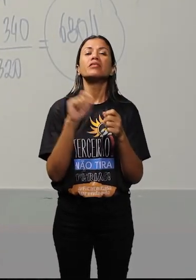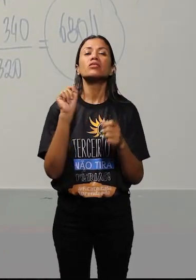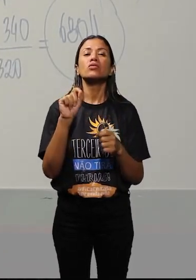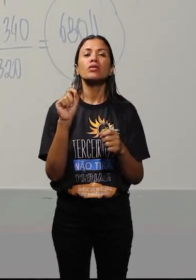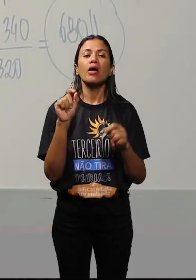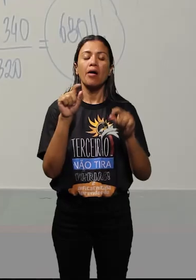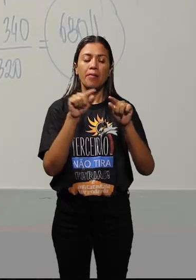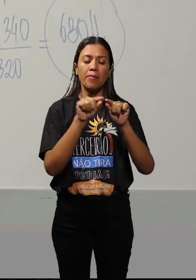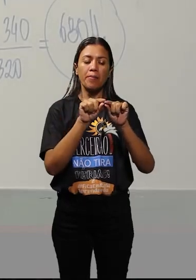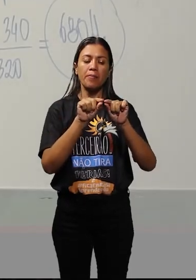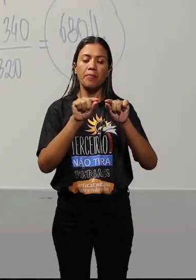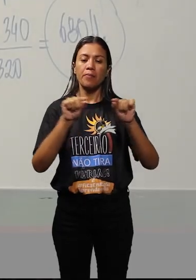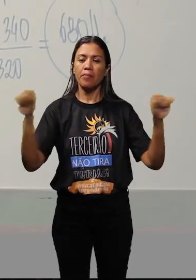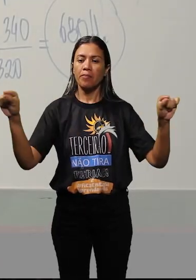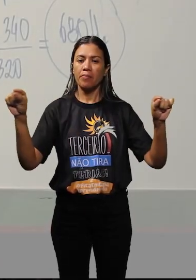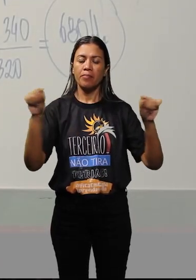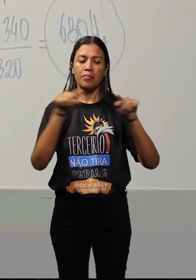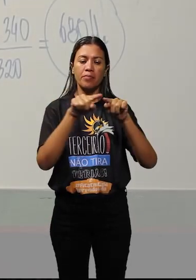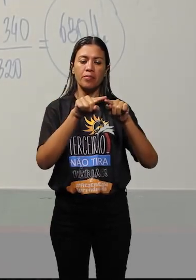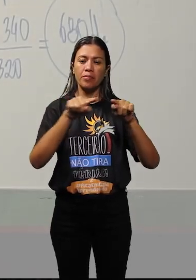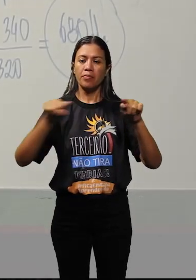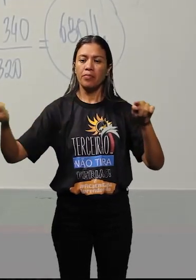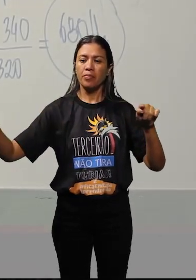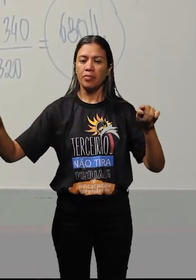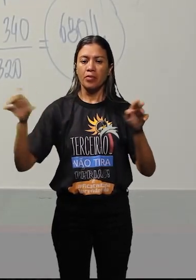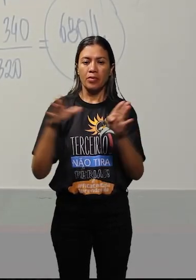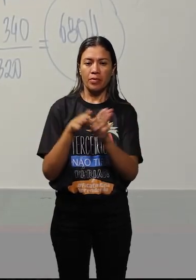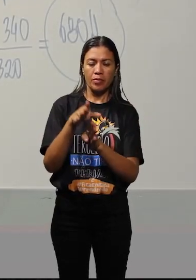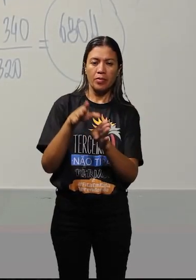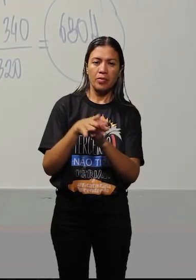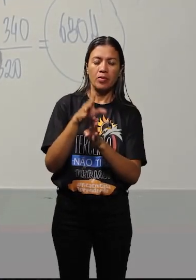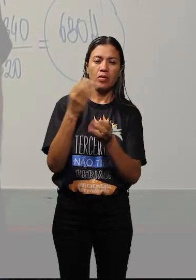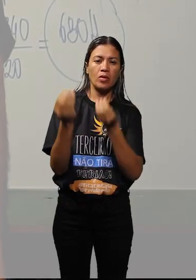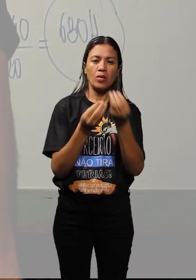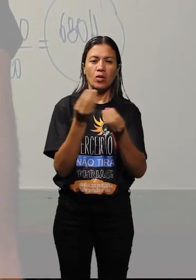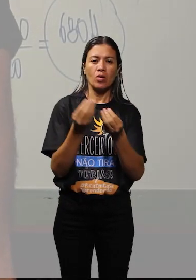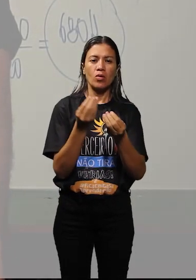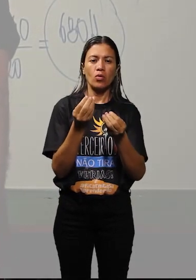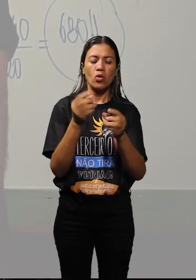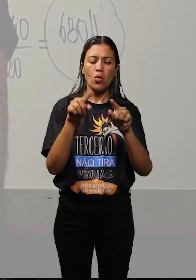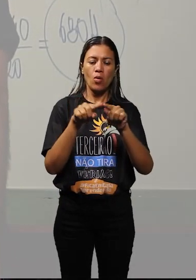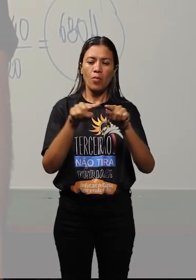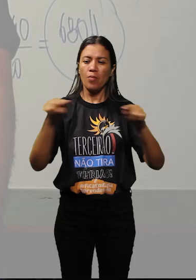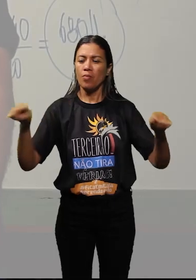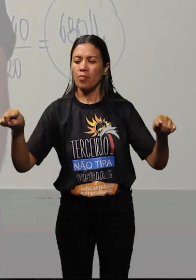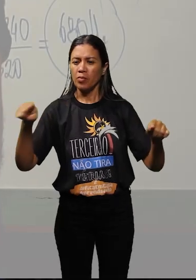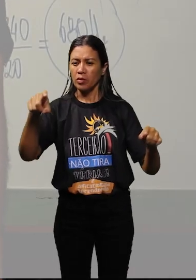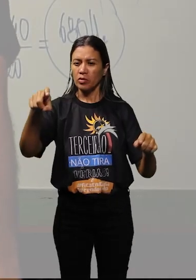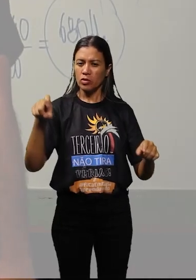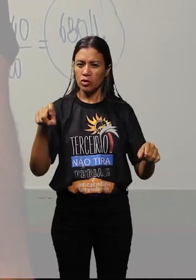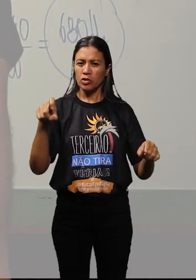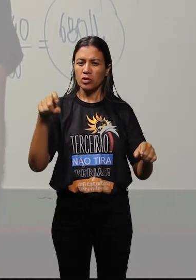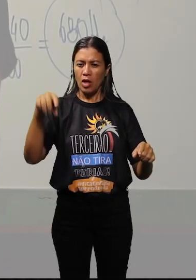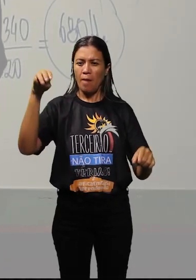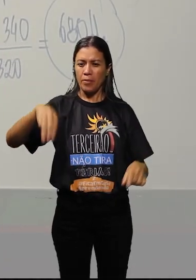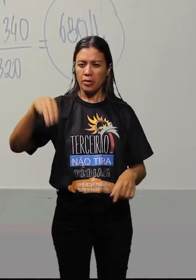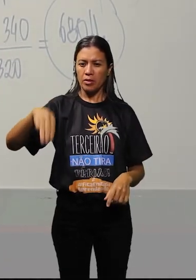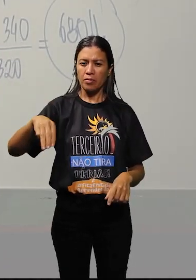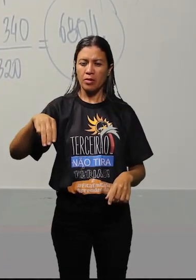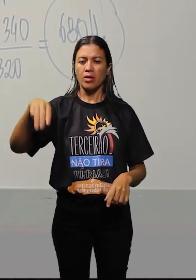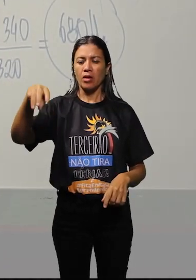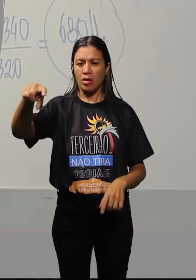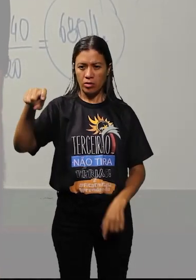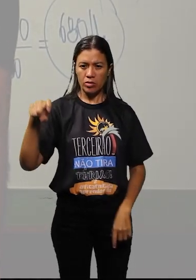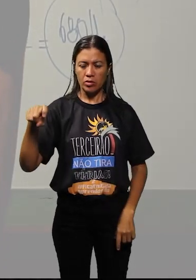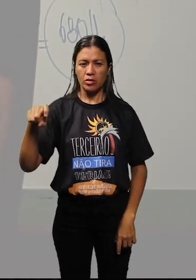Traça uma reta de orientação, como se fosse tipo um eixo X, né? Lá na matemática, o eixo das abscissas, né?